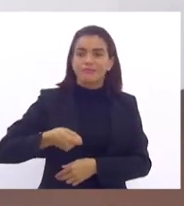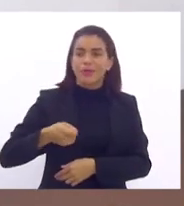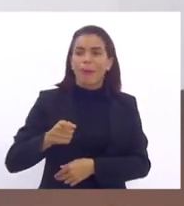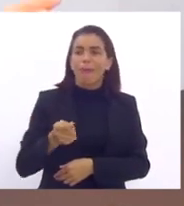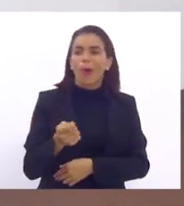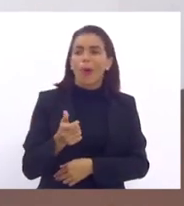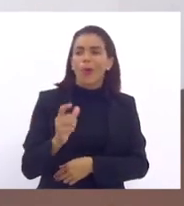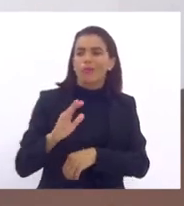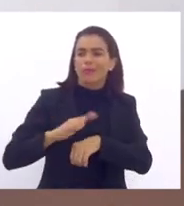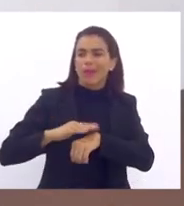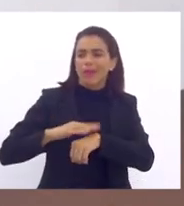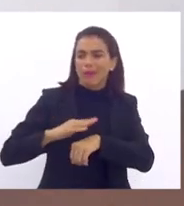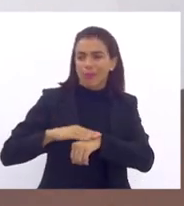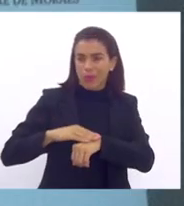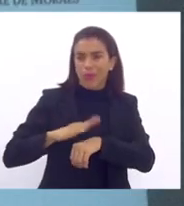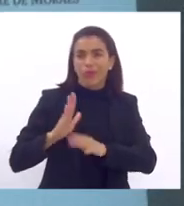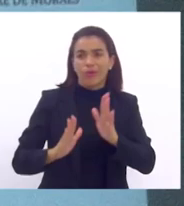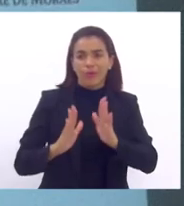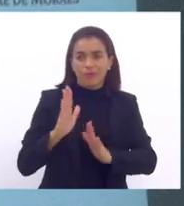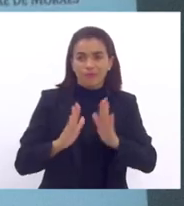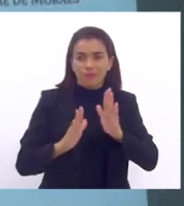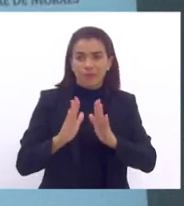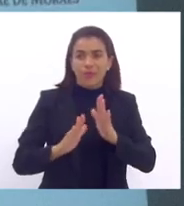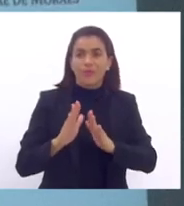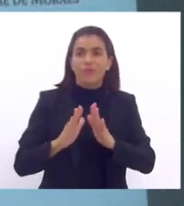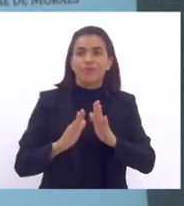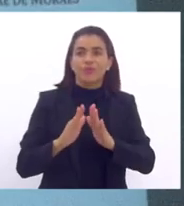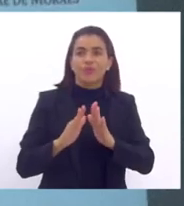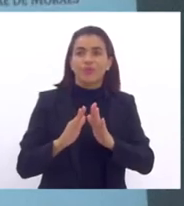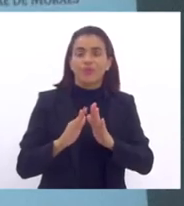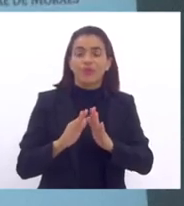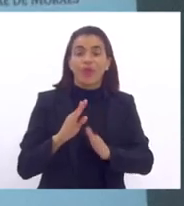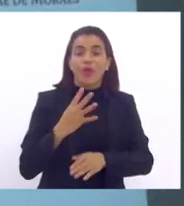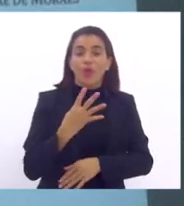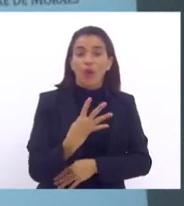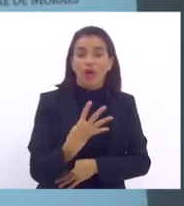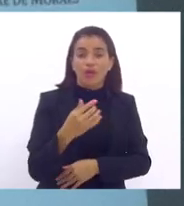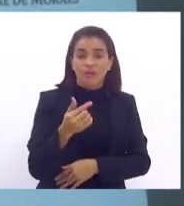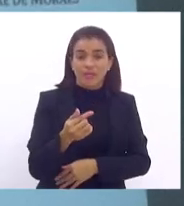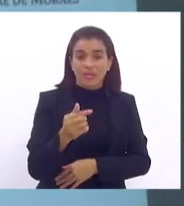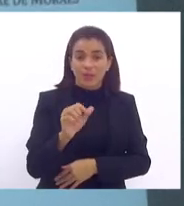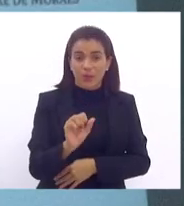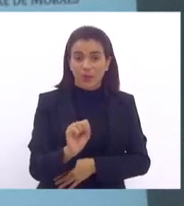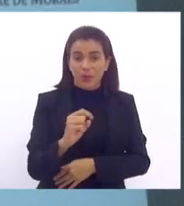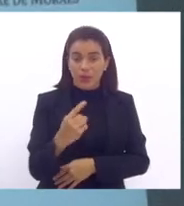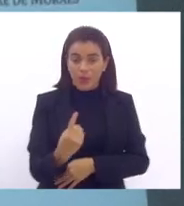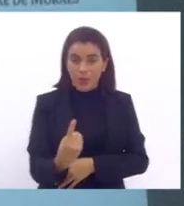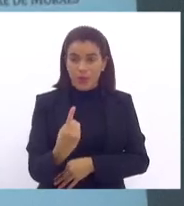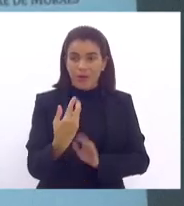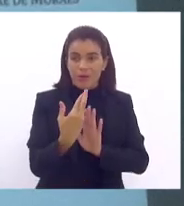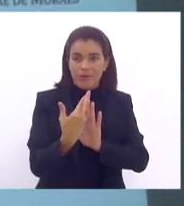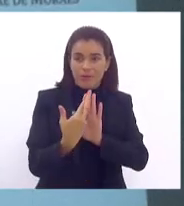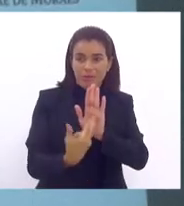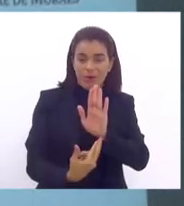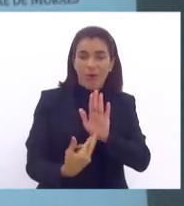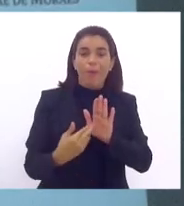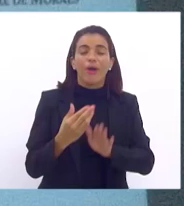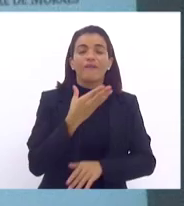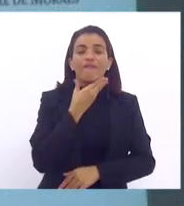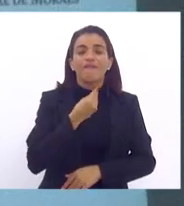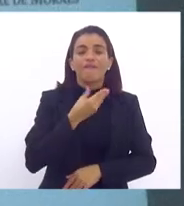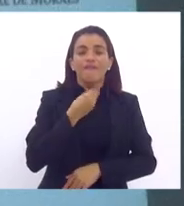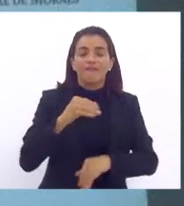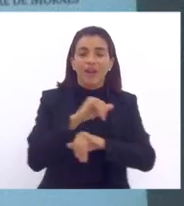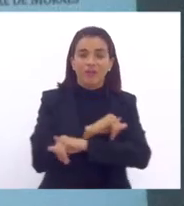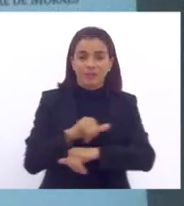muito pouco tempo eh no inquérito 71 4781 né o famoso inquérito das fake News